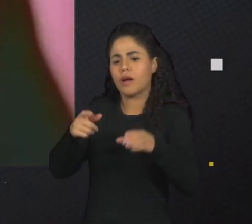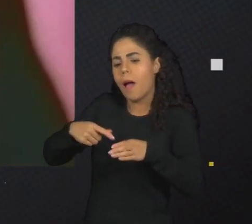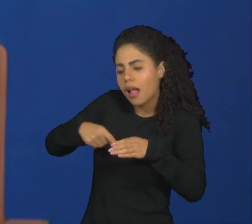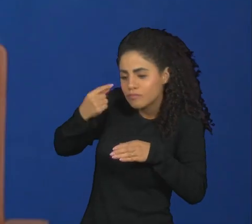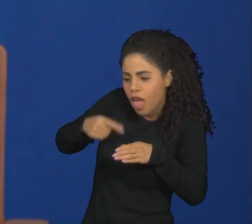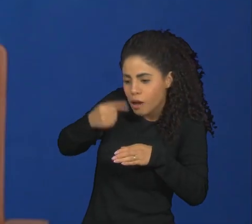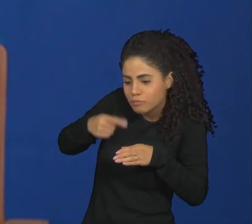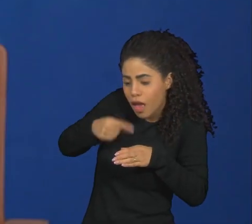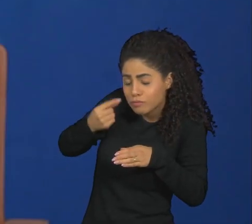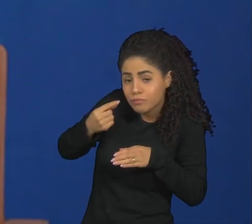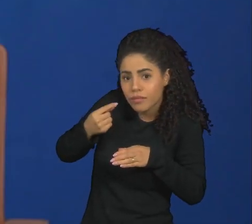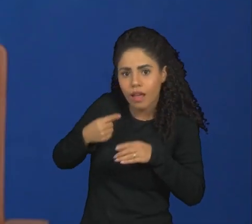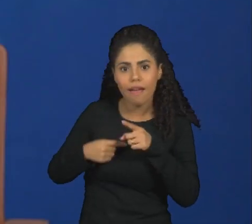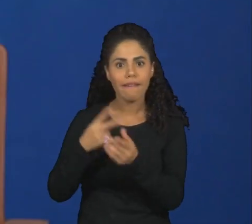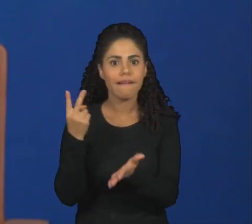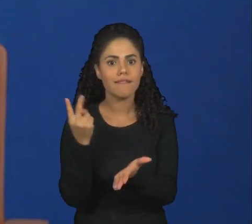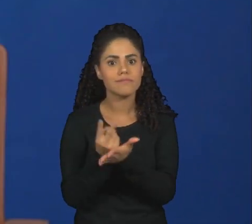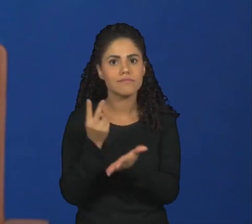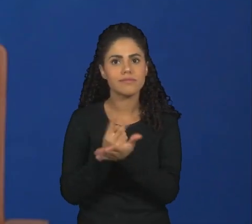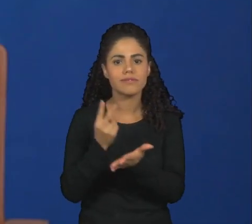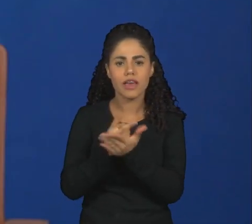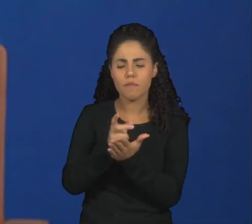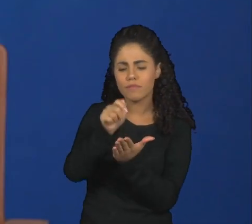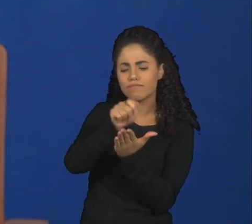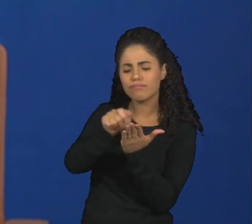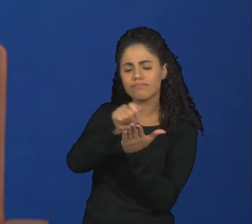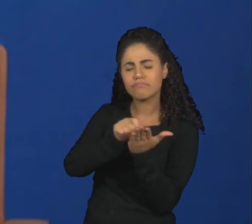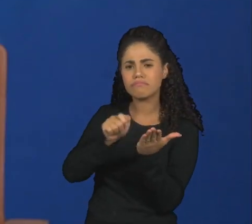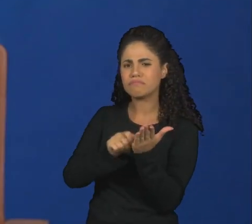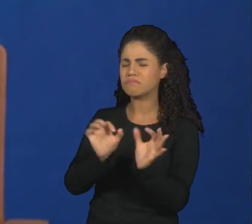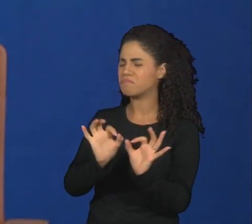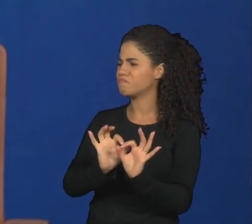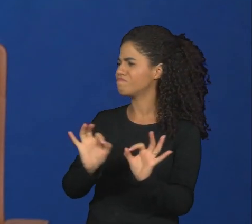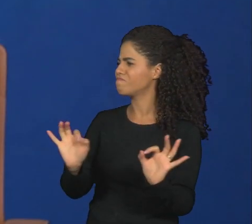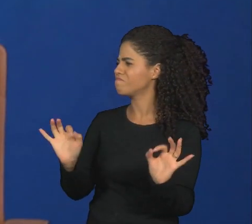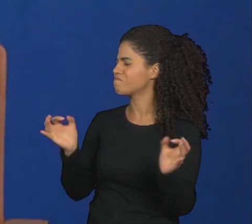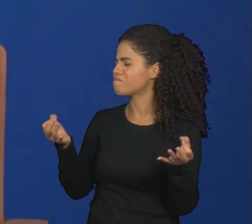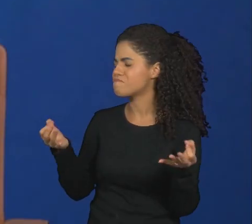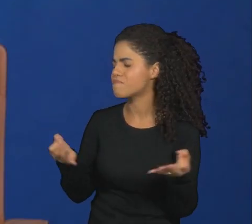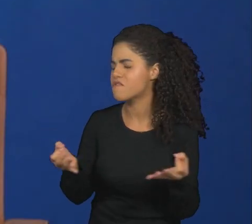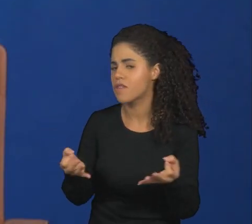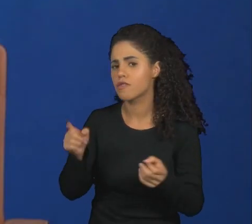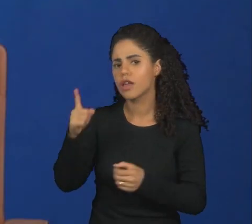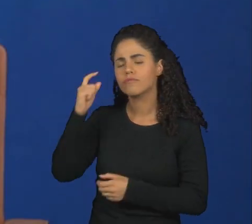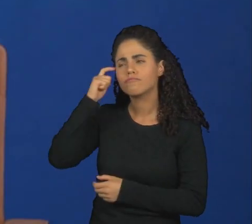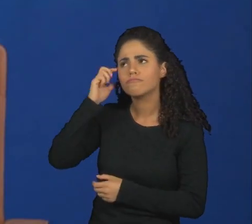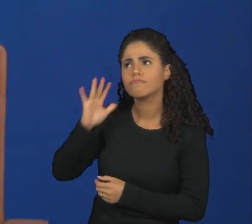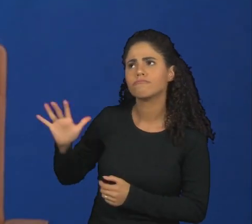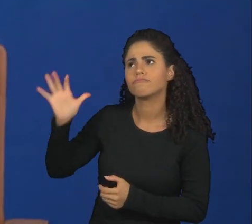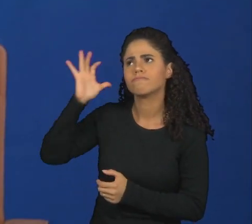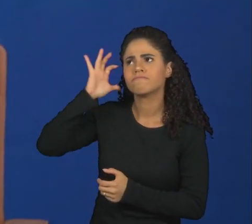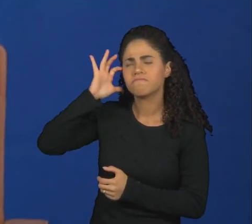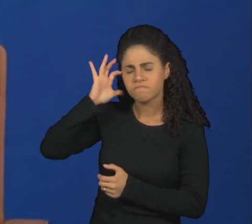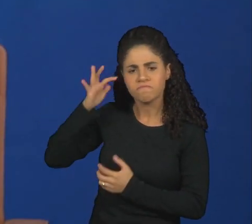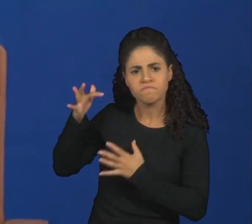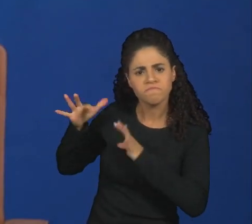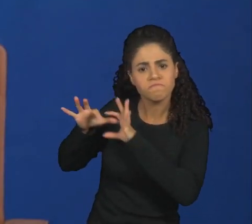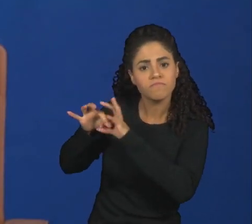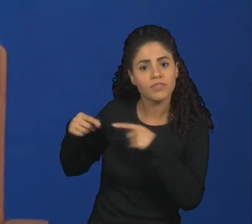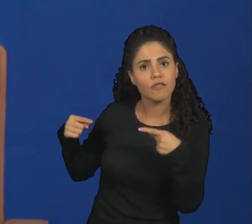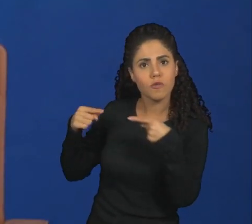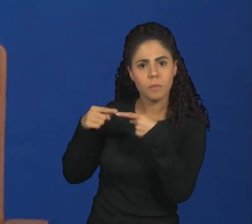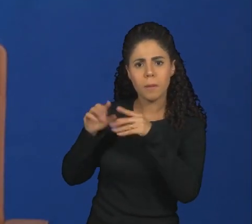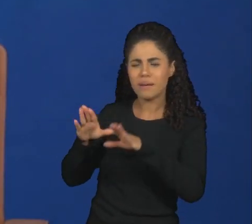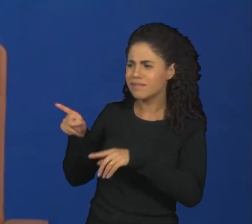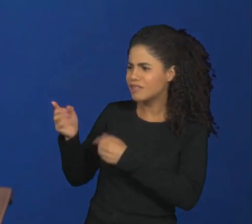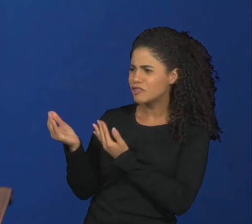E ele sempre escreveu muito bem. Ele tinha assim, pensamentos super arrojados para a pouca